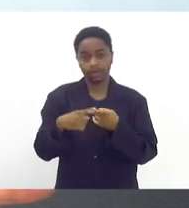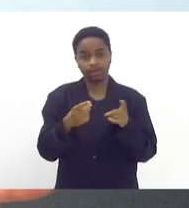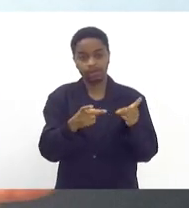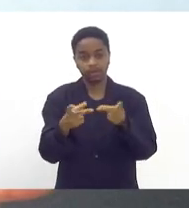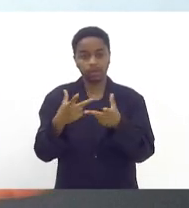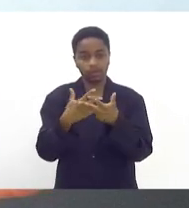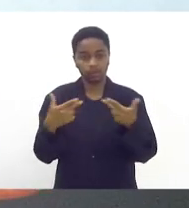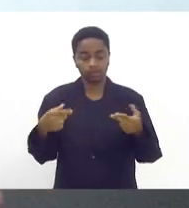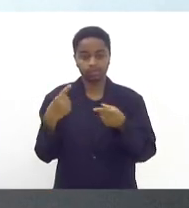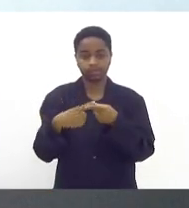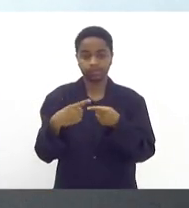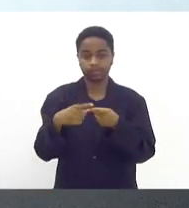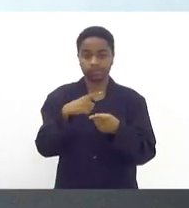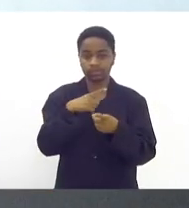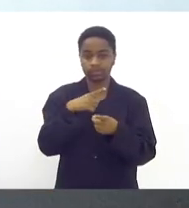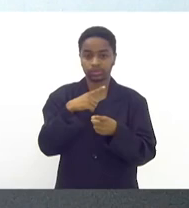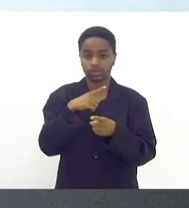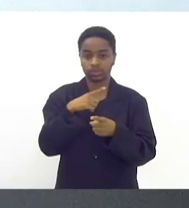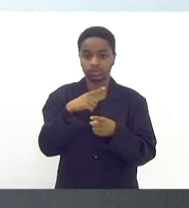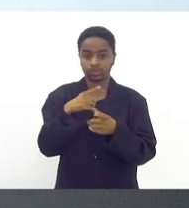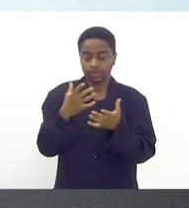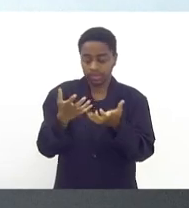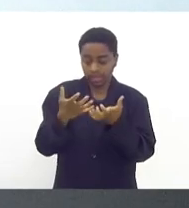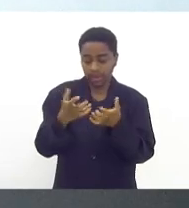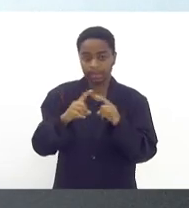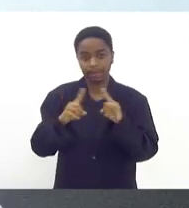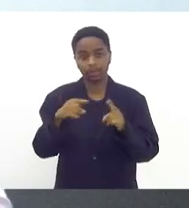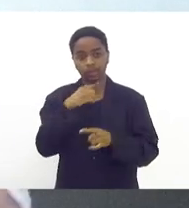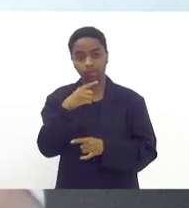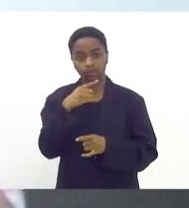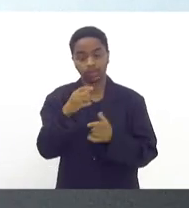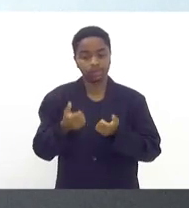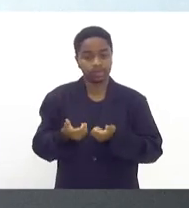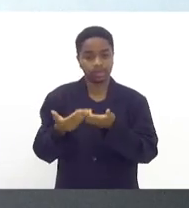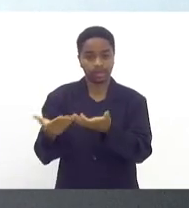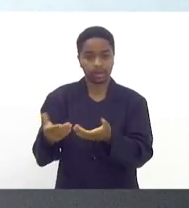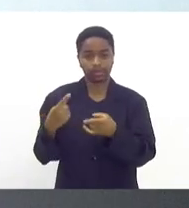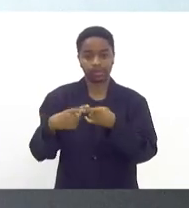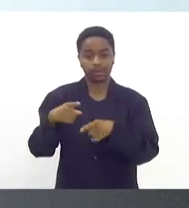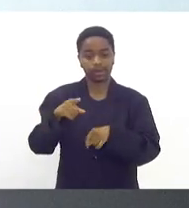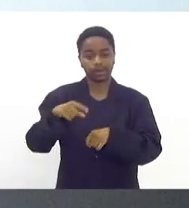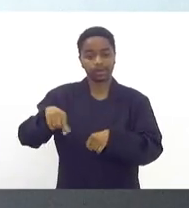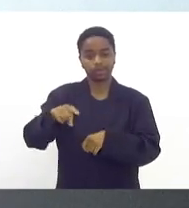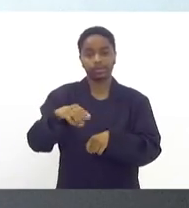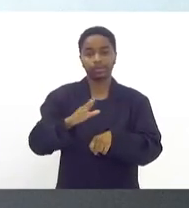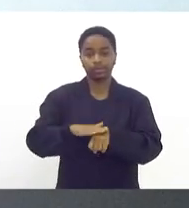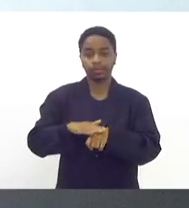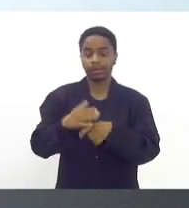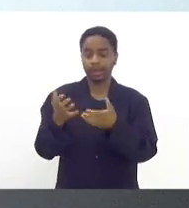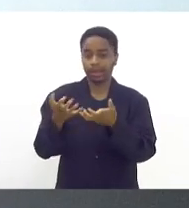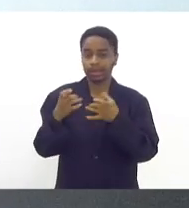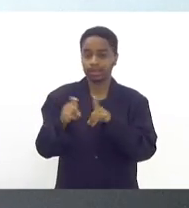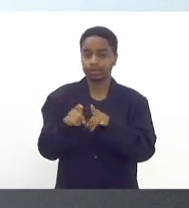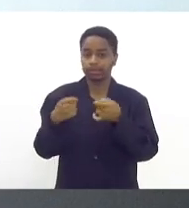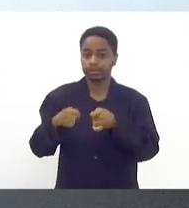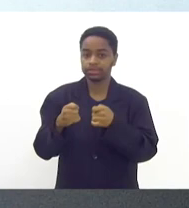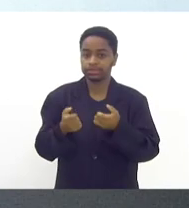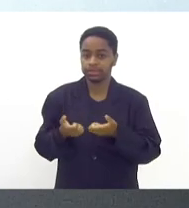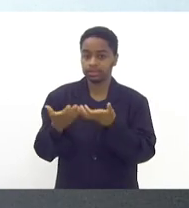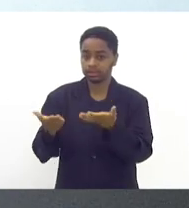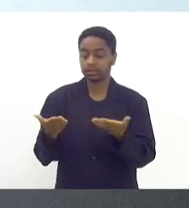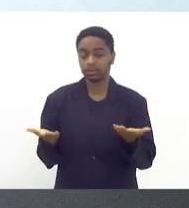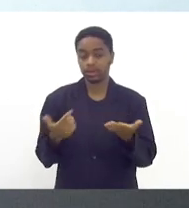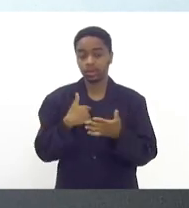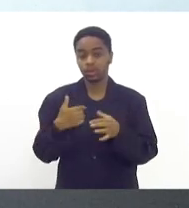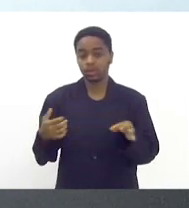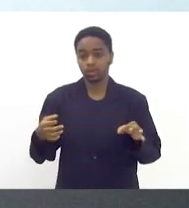querem e não podem oferecer aquilo que eles mesmos querem e devem oferecer dito isso também